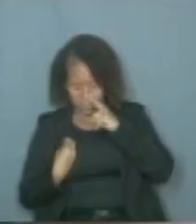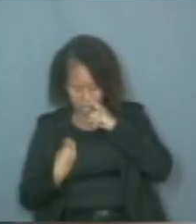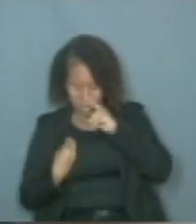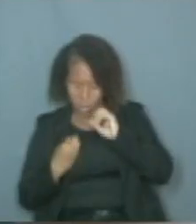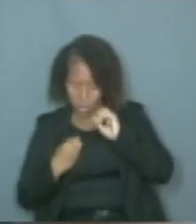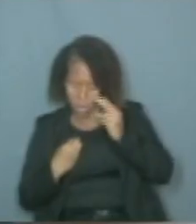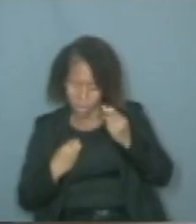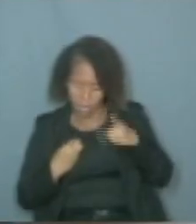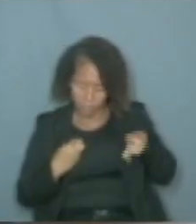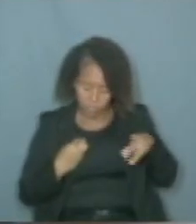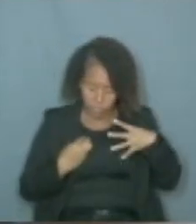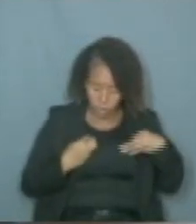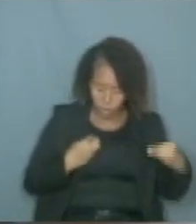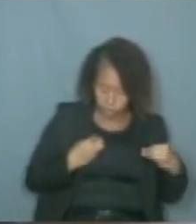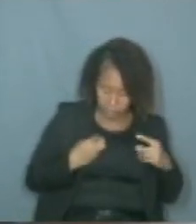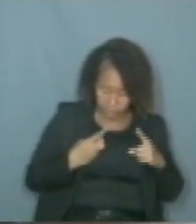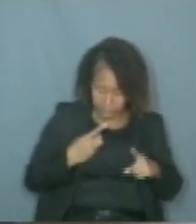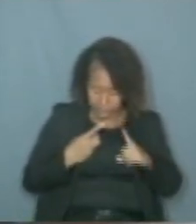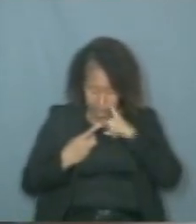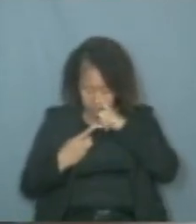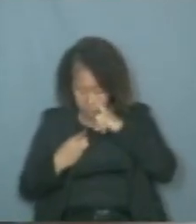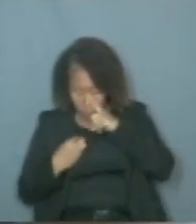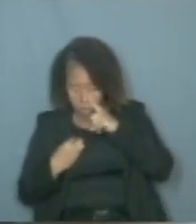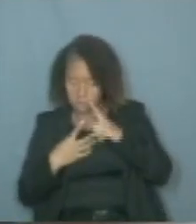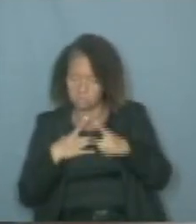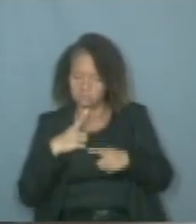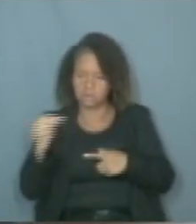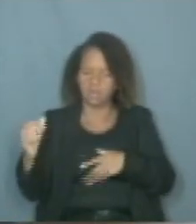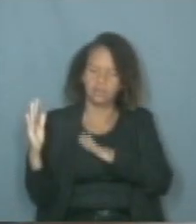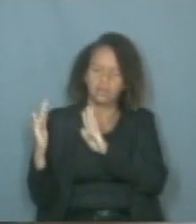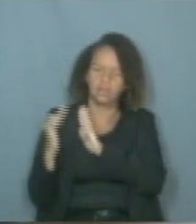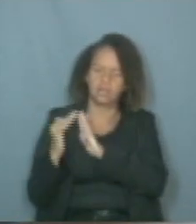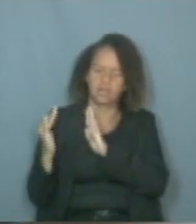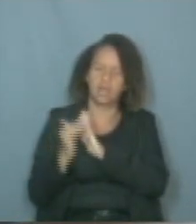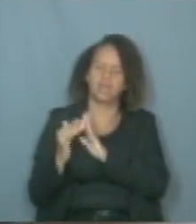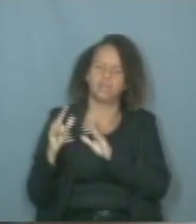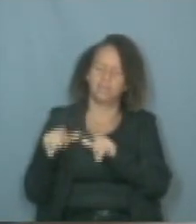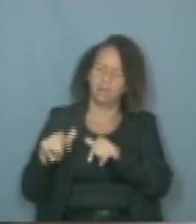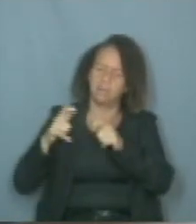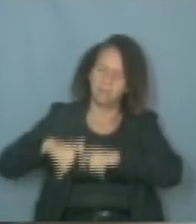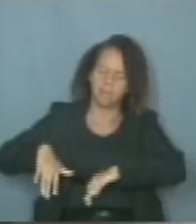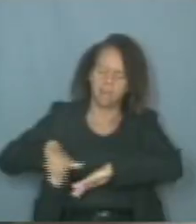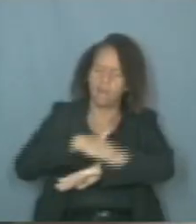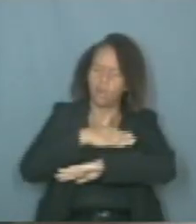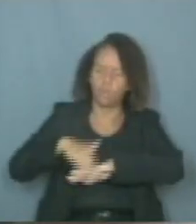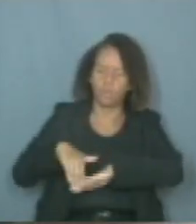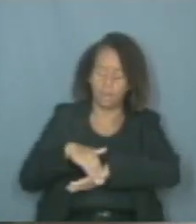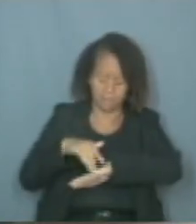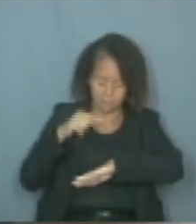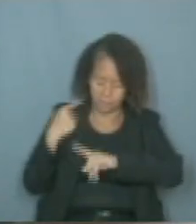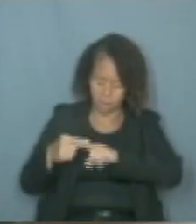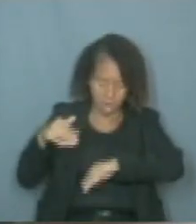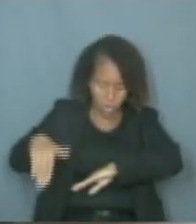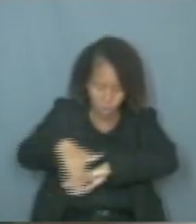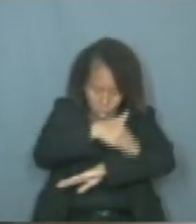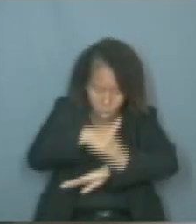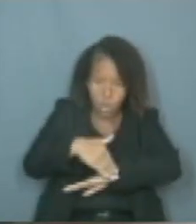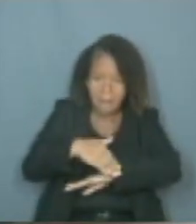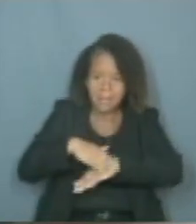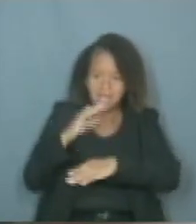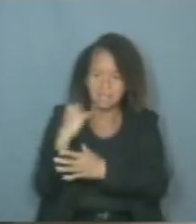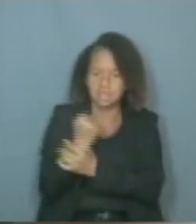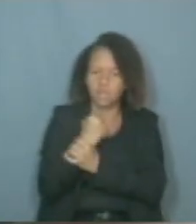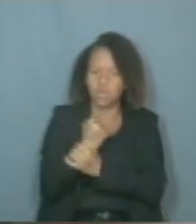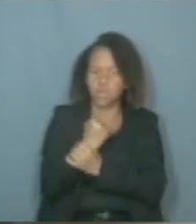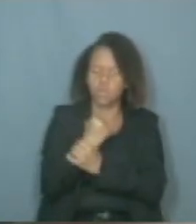a vida dos seus filhos está em risco, sai de casa para ficar em situação de rua, porque a rua é mais